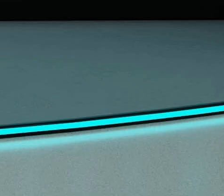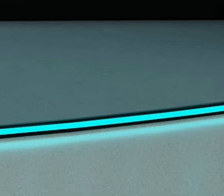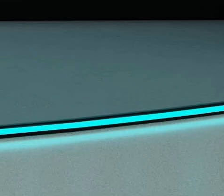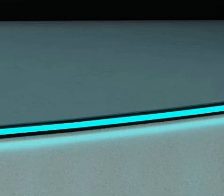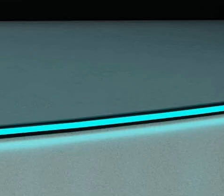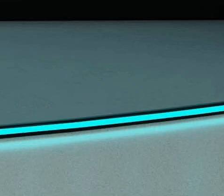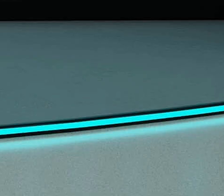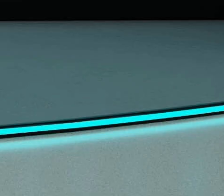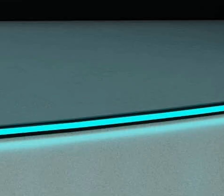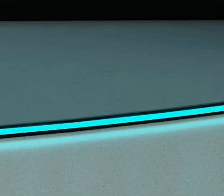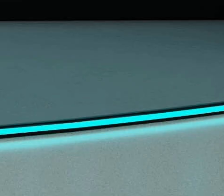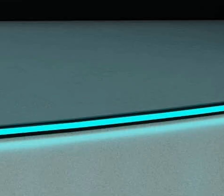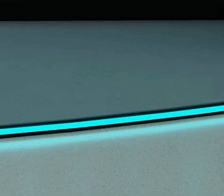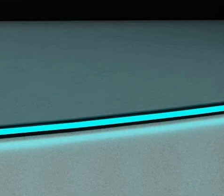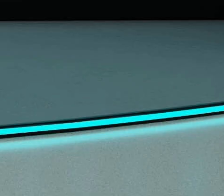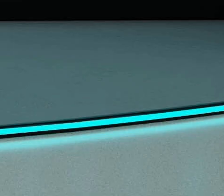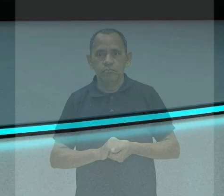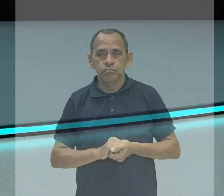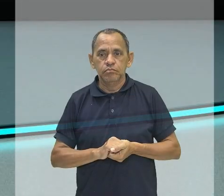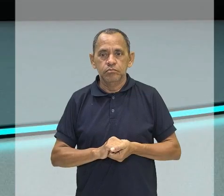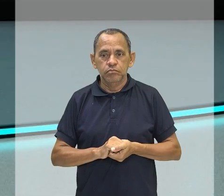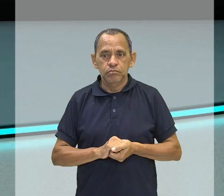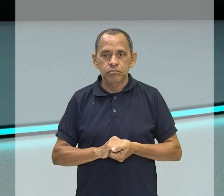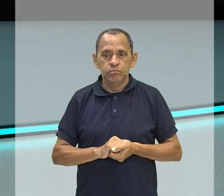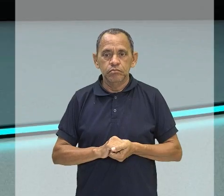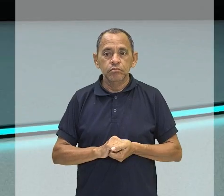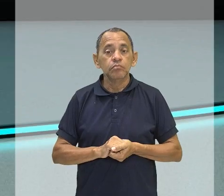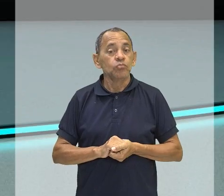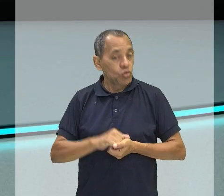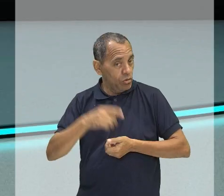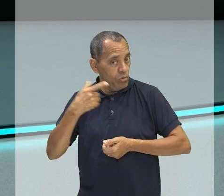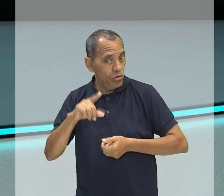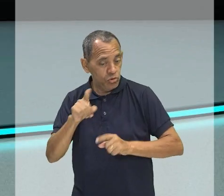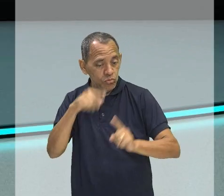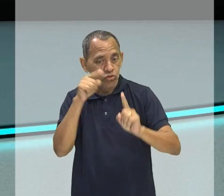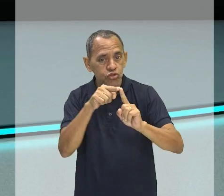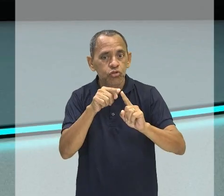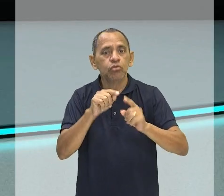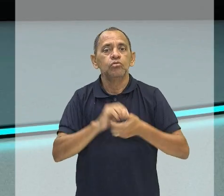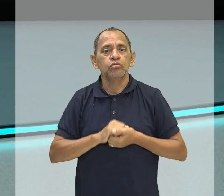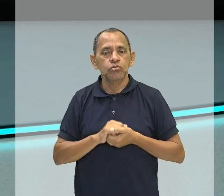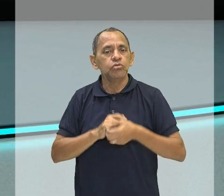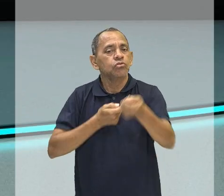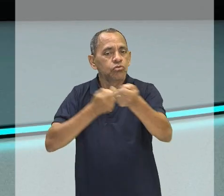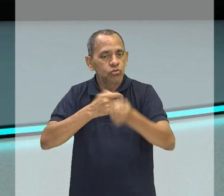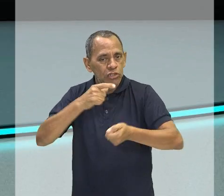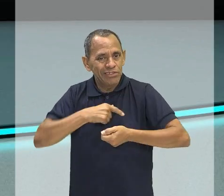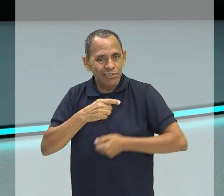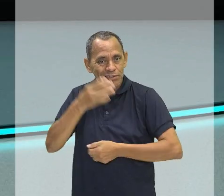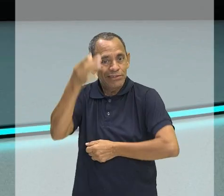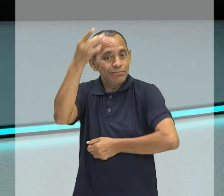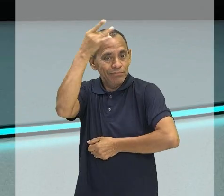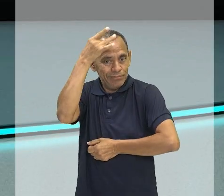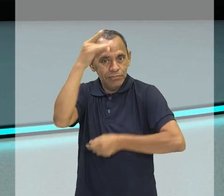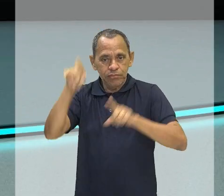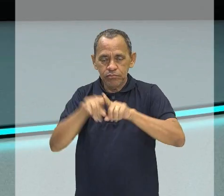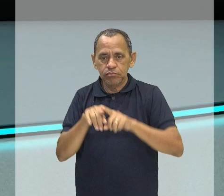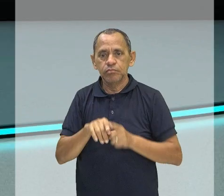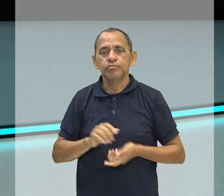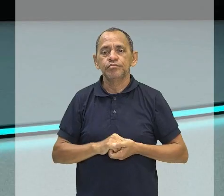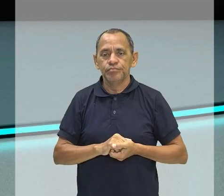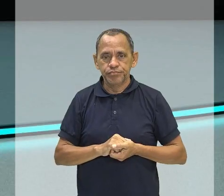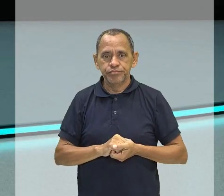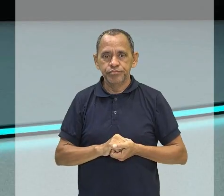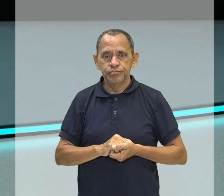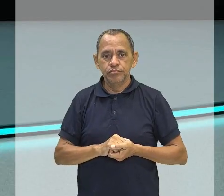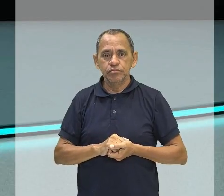seu corpo, né? Dominar a sua mente e até mesmo o seu espírito. Por quê? Um dos objetivos também,